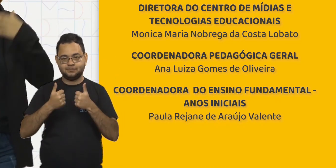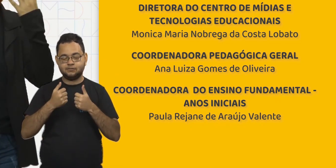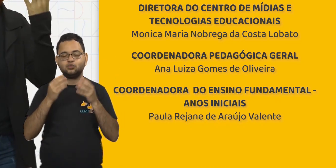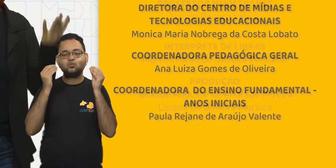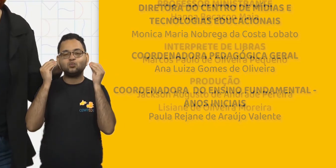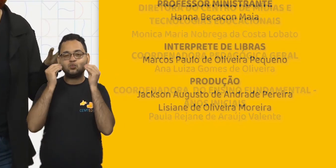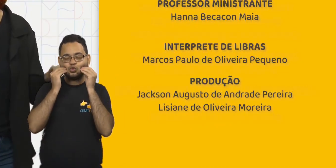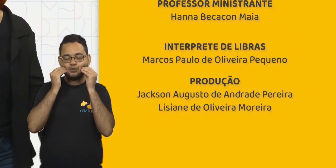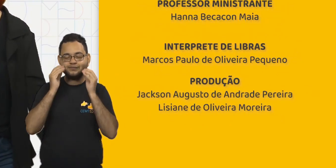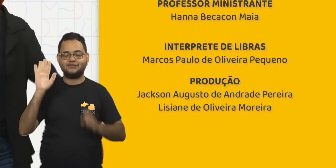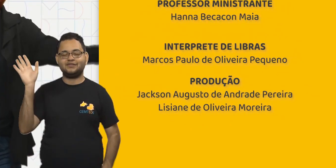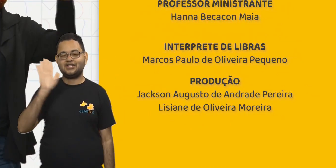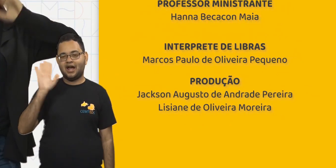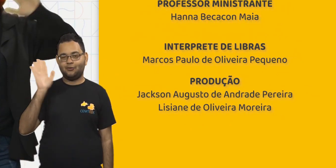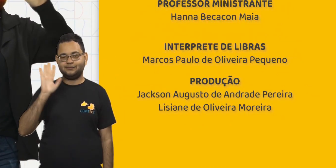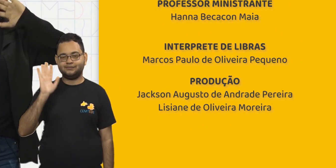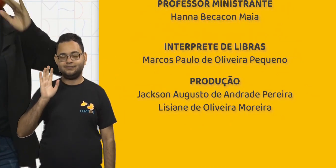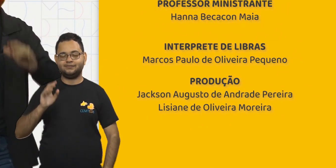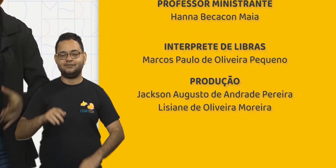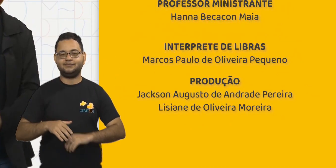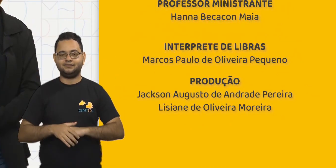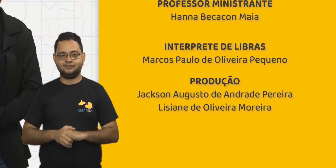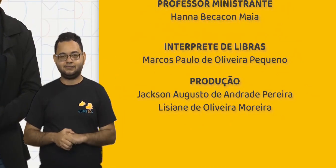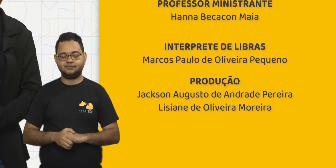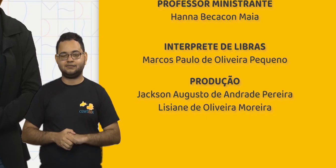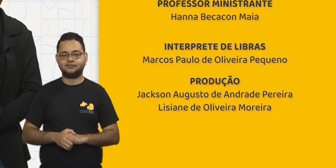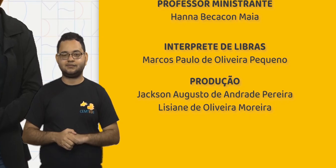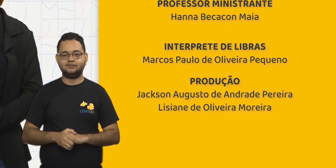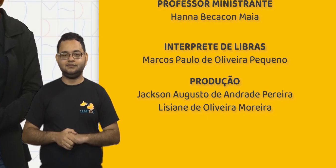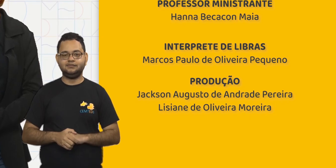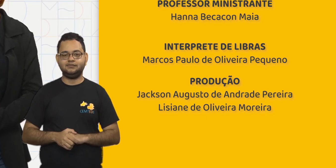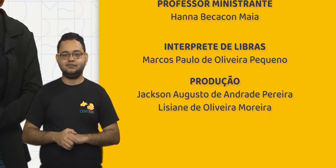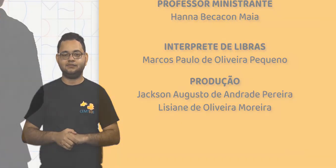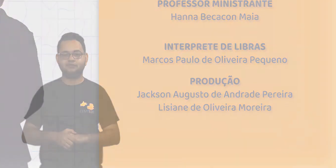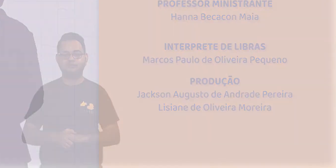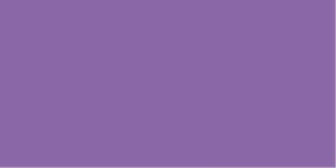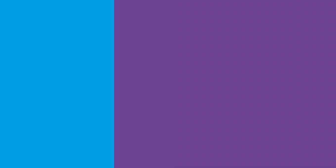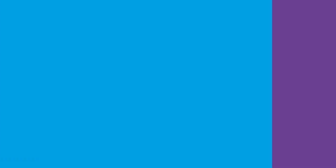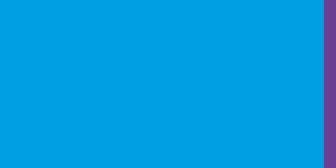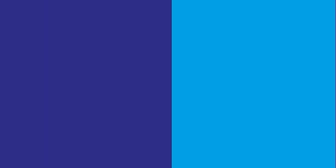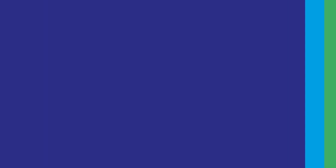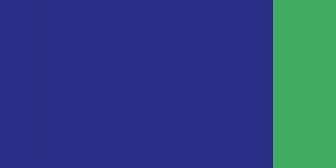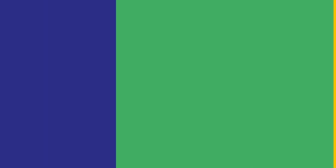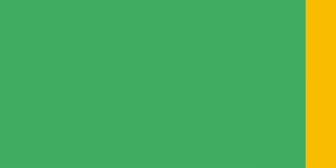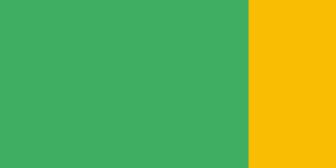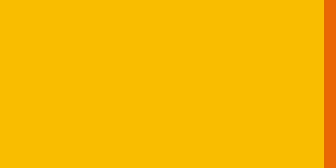aula de hoje um beijo tchau tchau até a próxima aula